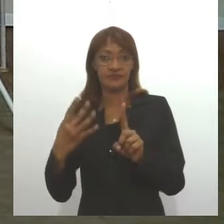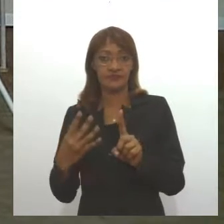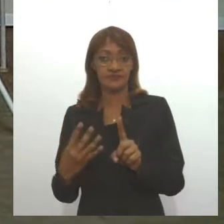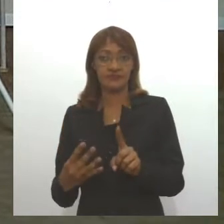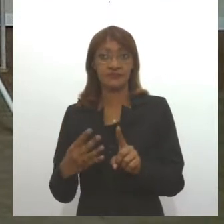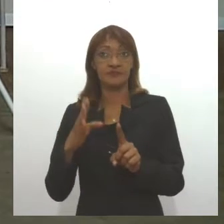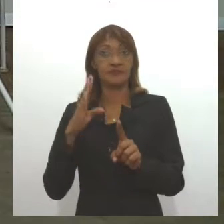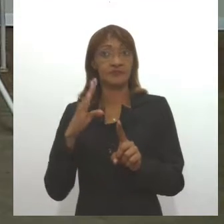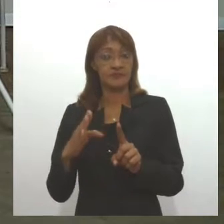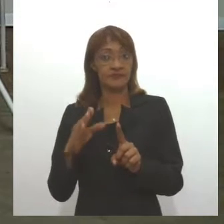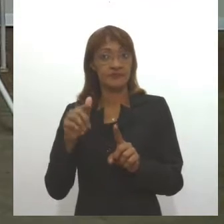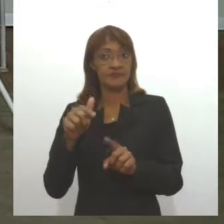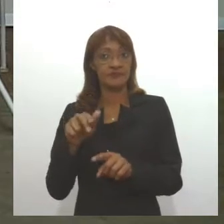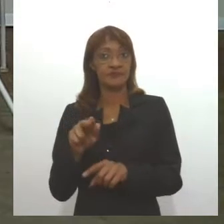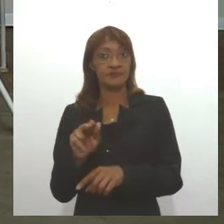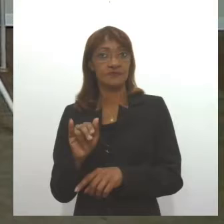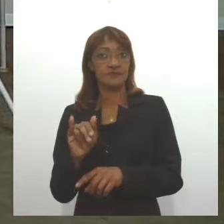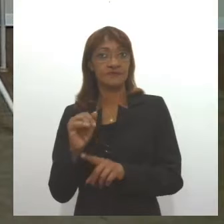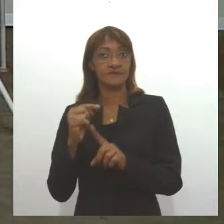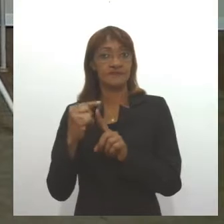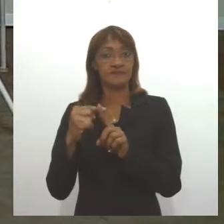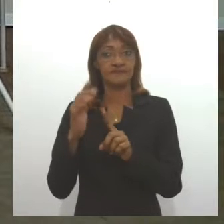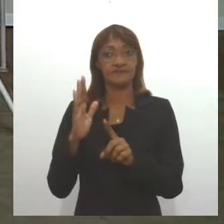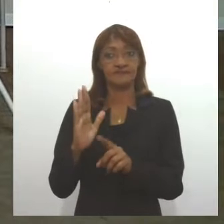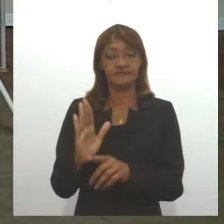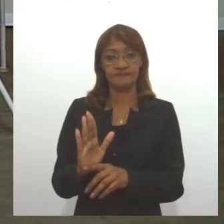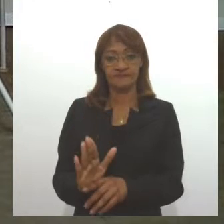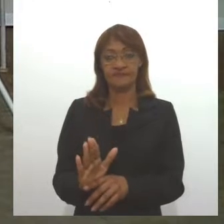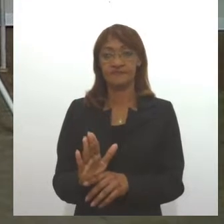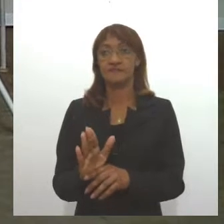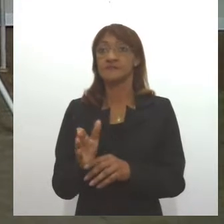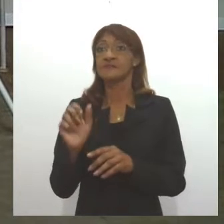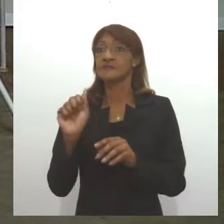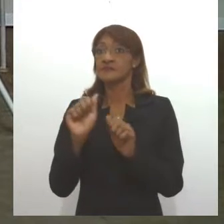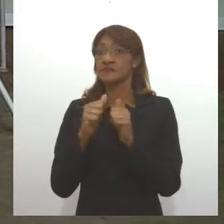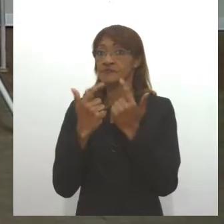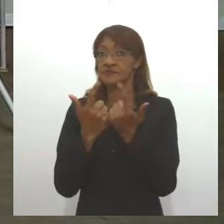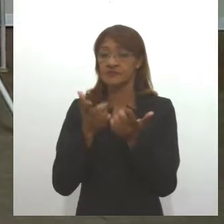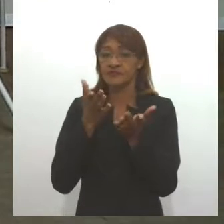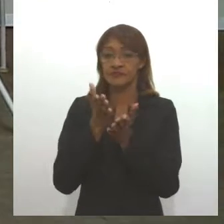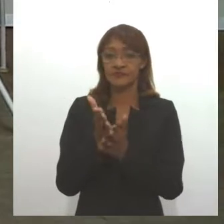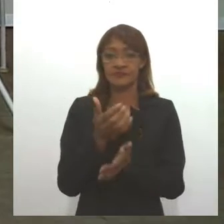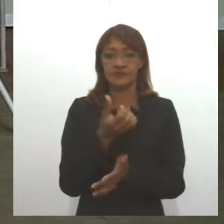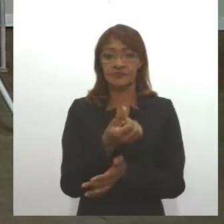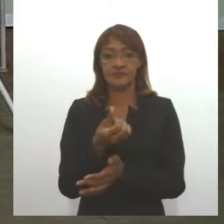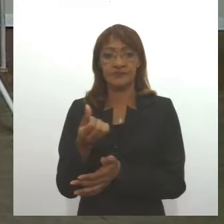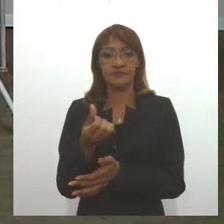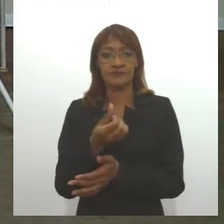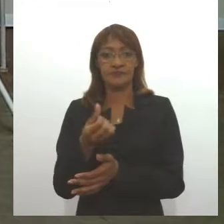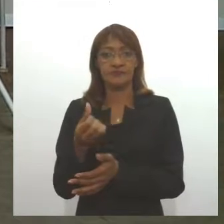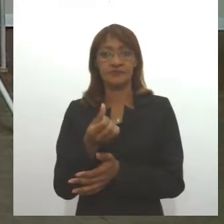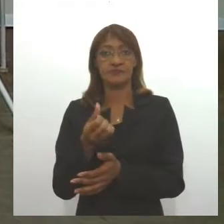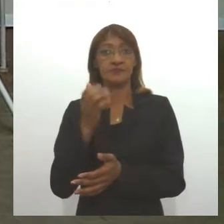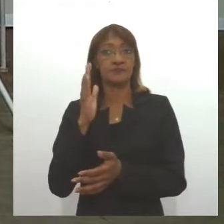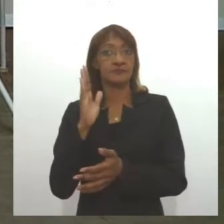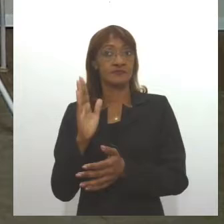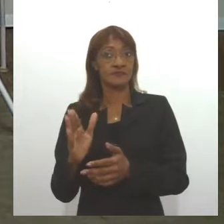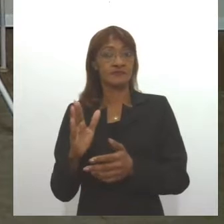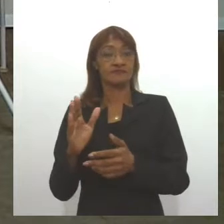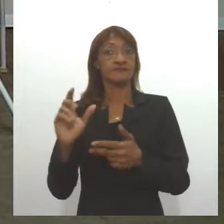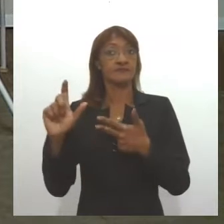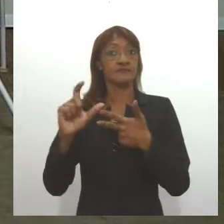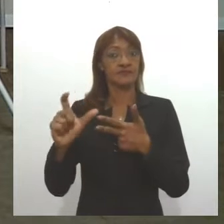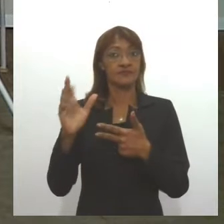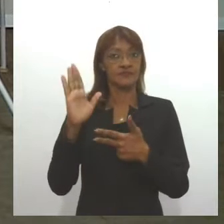LGBTQIA+. Em maio deste ano, a Assembleia Legislativa aprovou o projeto de lei 66 do Poder Executivo, que